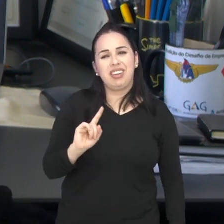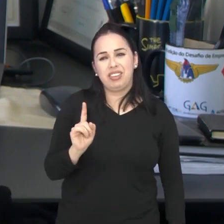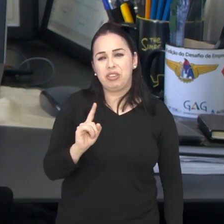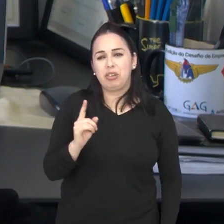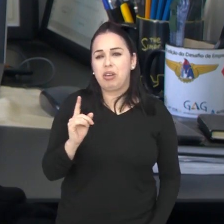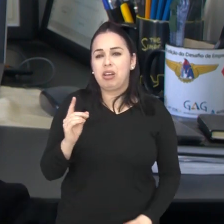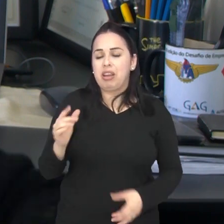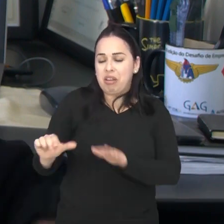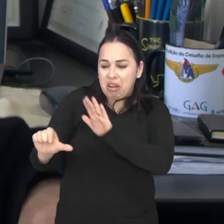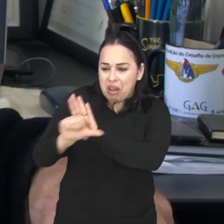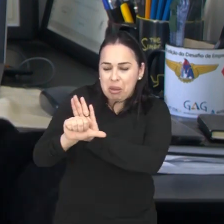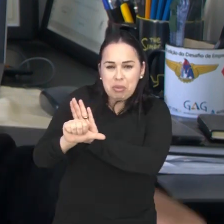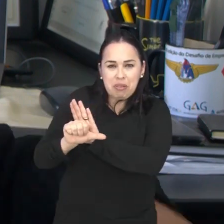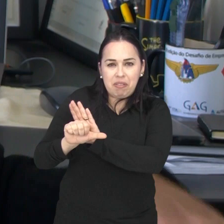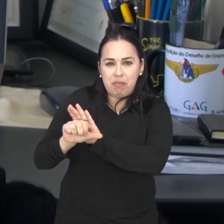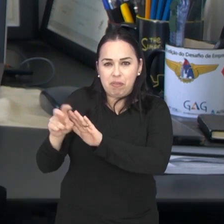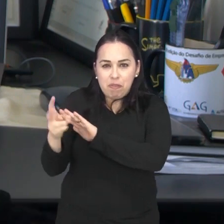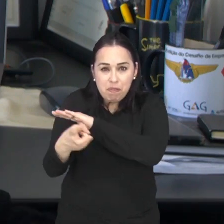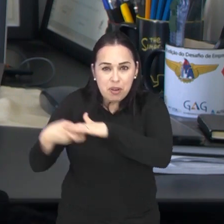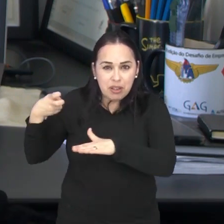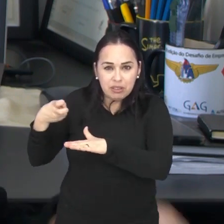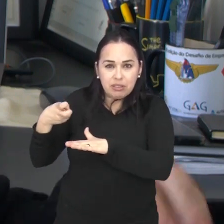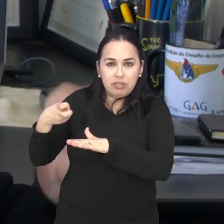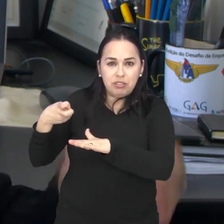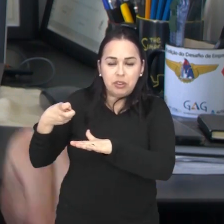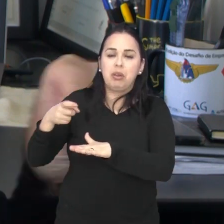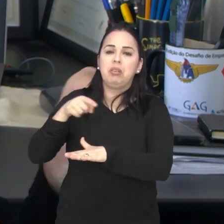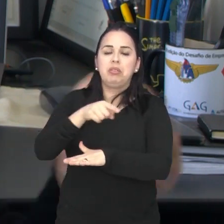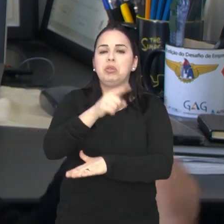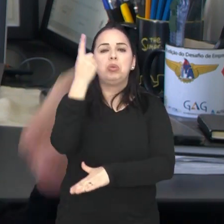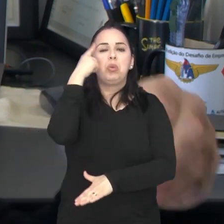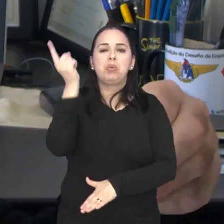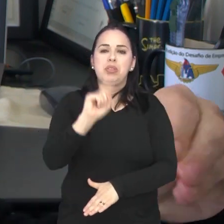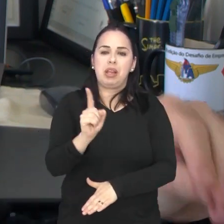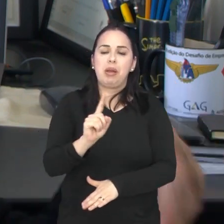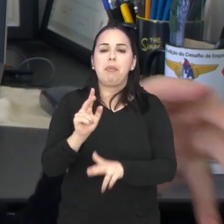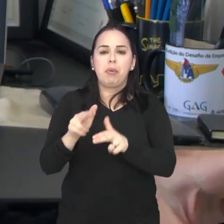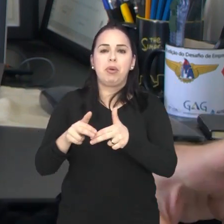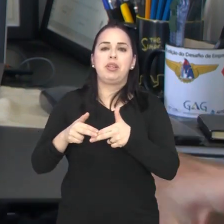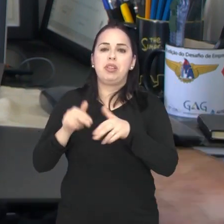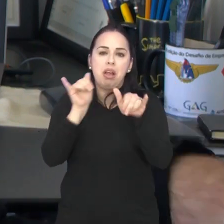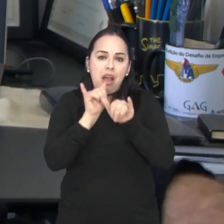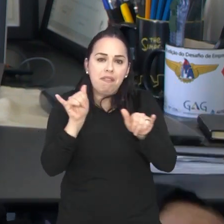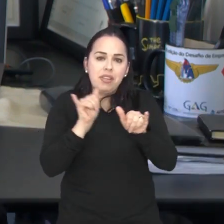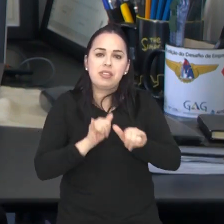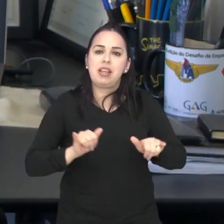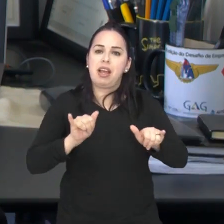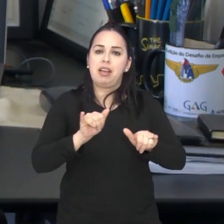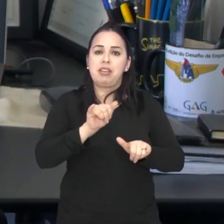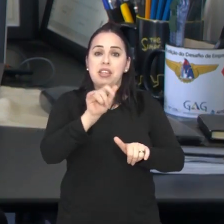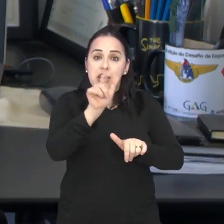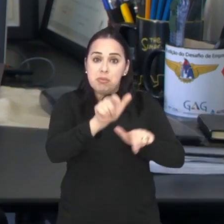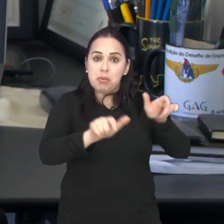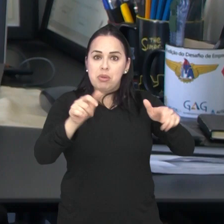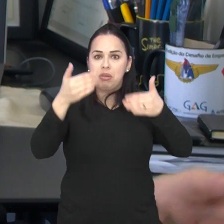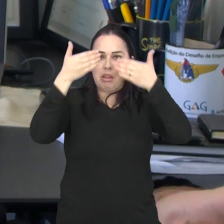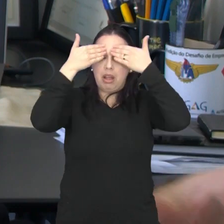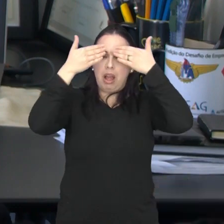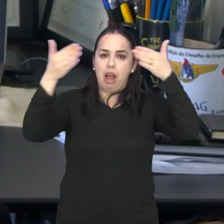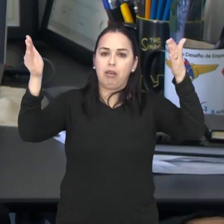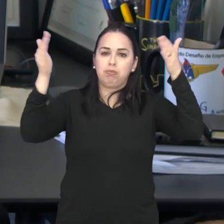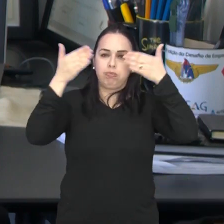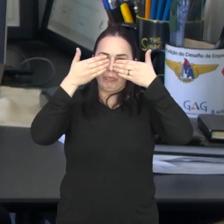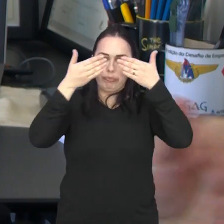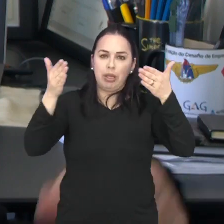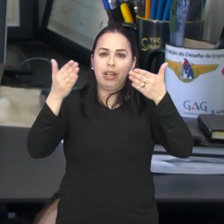entender como ocorrem os crimes virtuais e cibernéticos. Então é necessário realmente esse conhecimento preventivo para as pessoas entenderem como